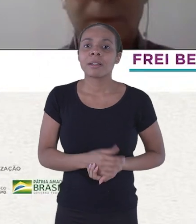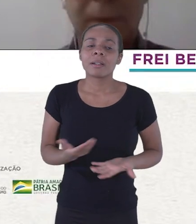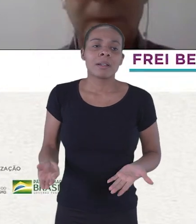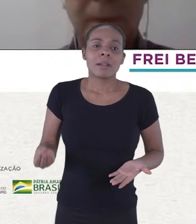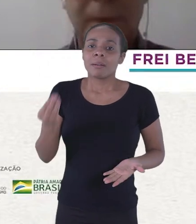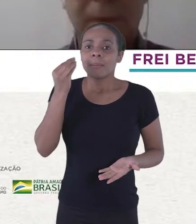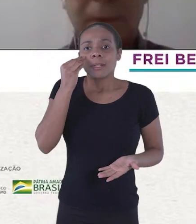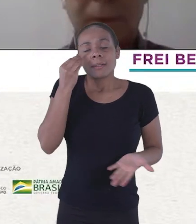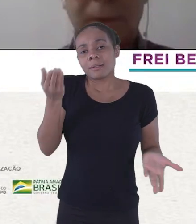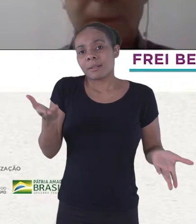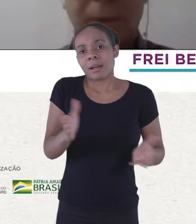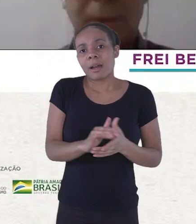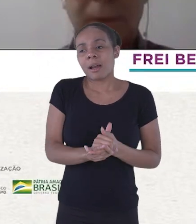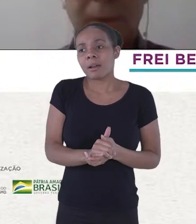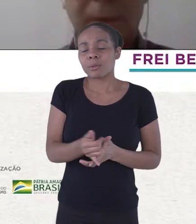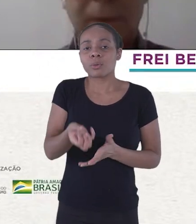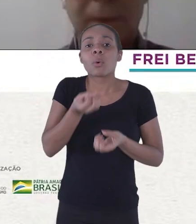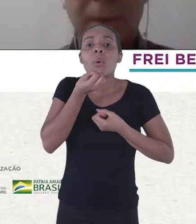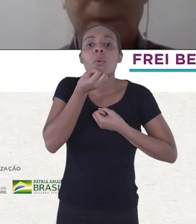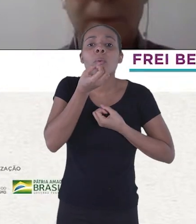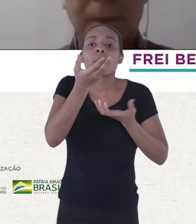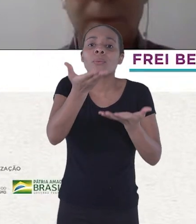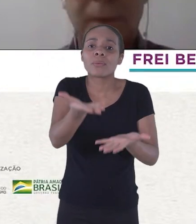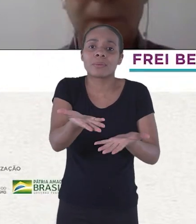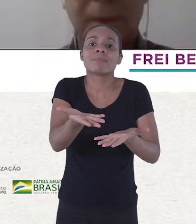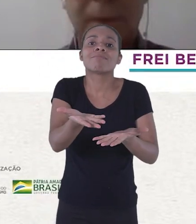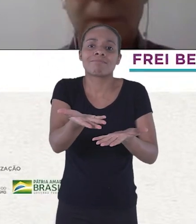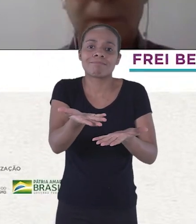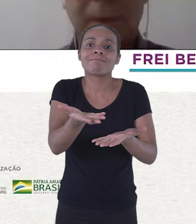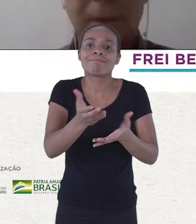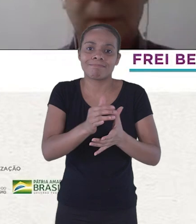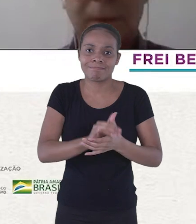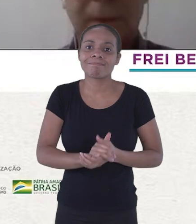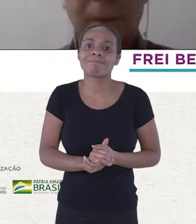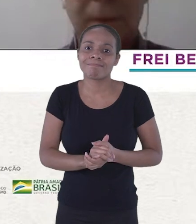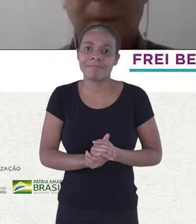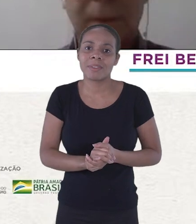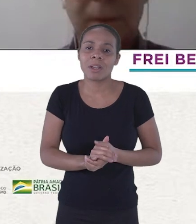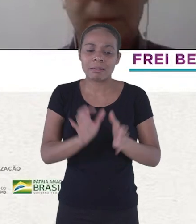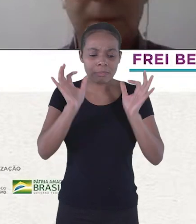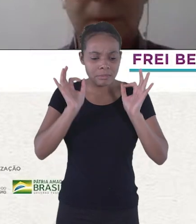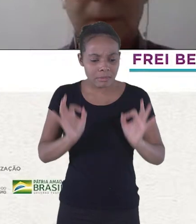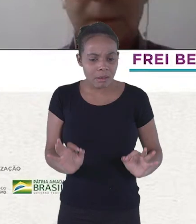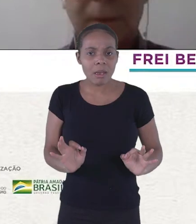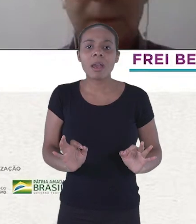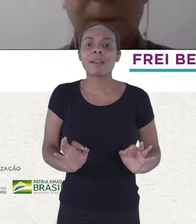de fazer uma confissão encadeada, correta,